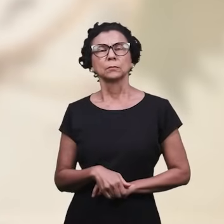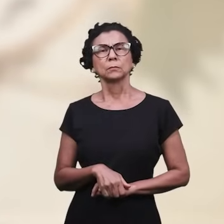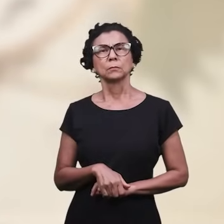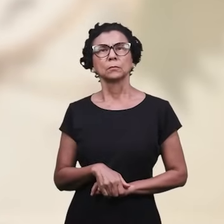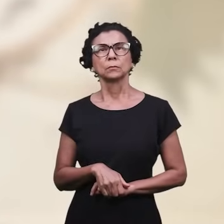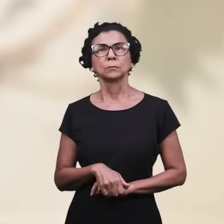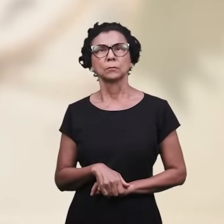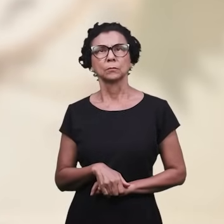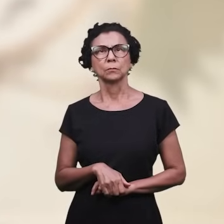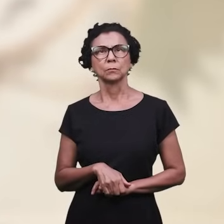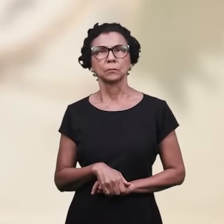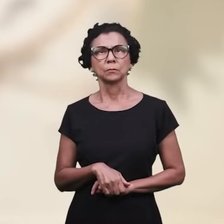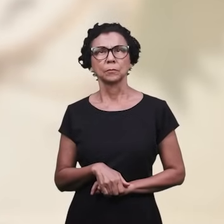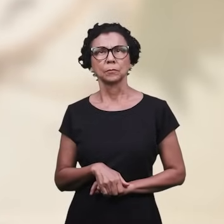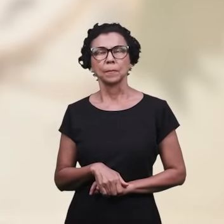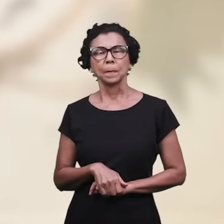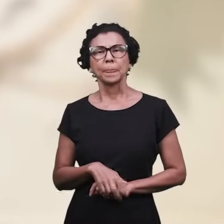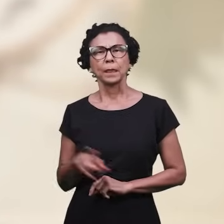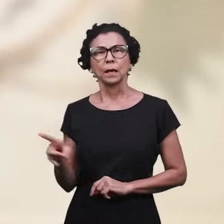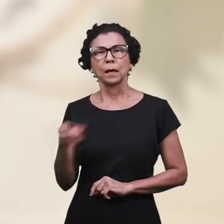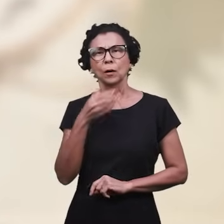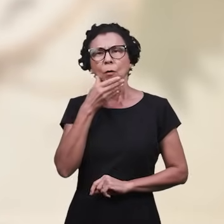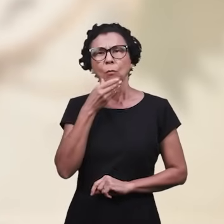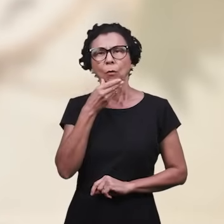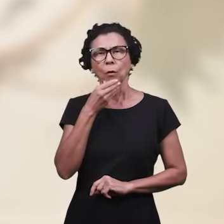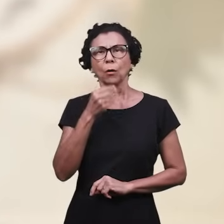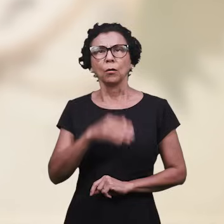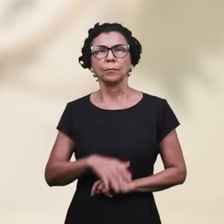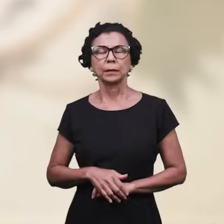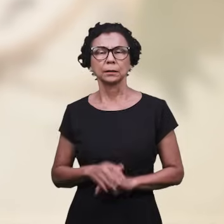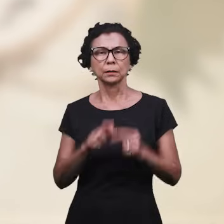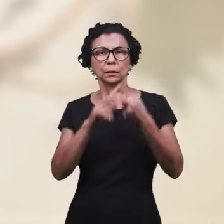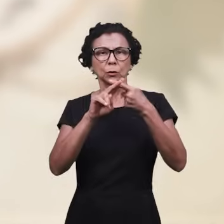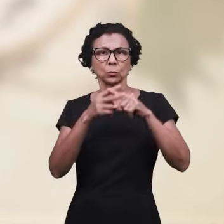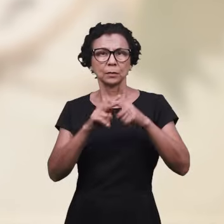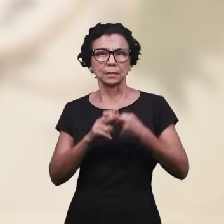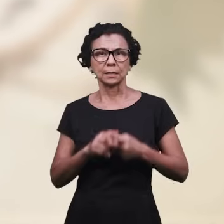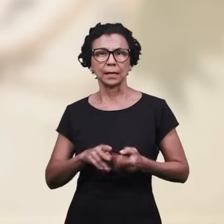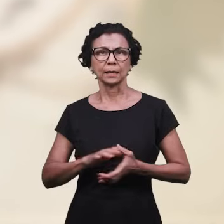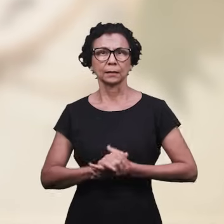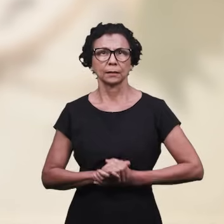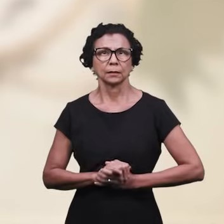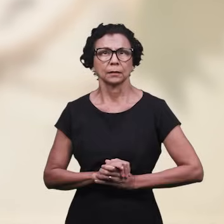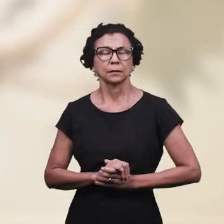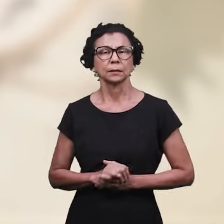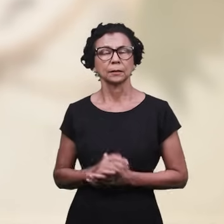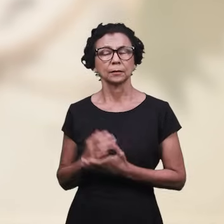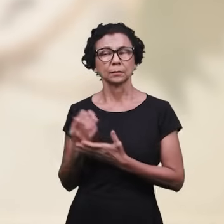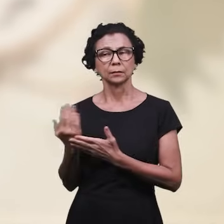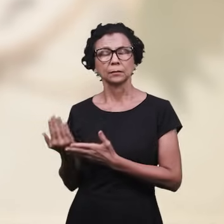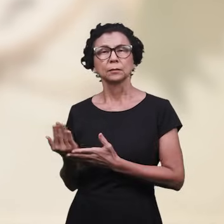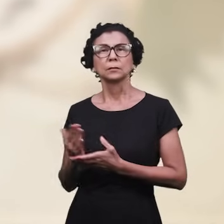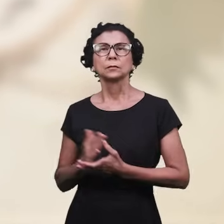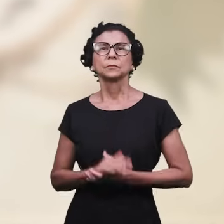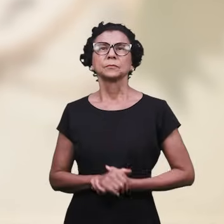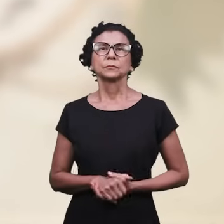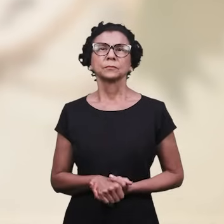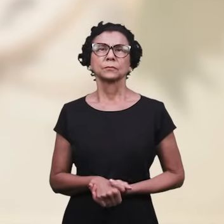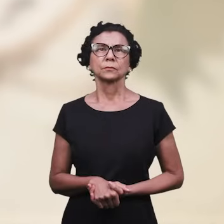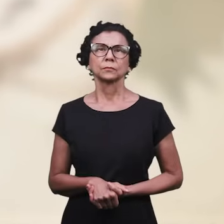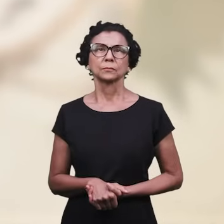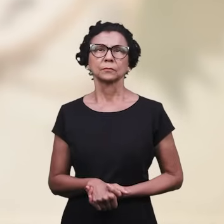senhor já tem 41 anos de idade, e foi um violão que nós restauramos, né? Inclusive é um